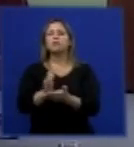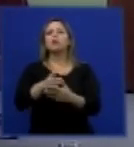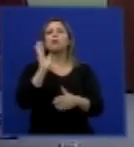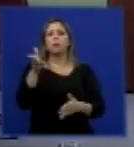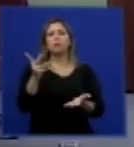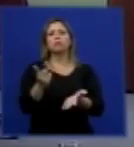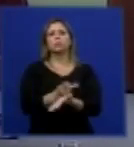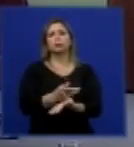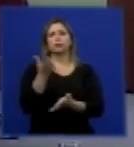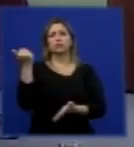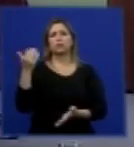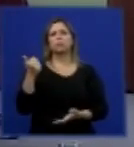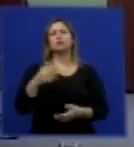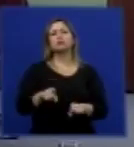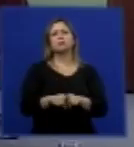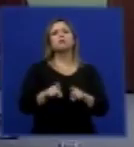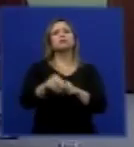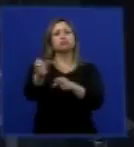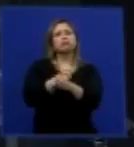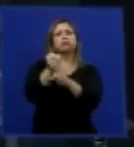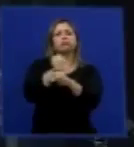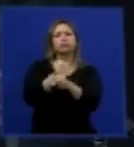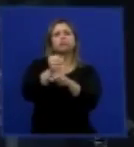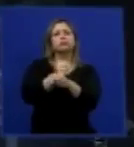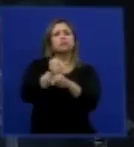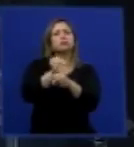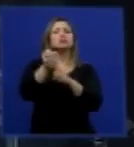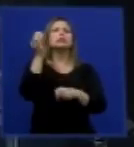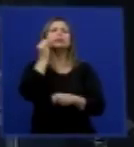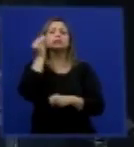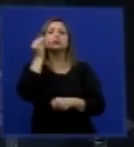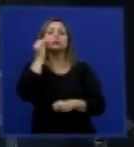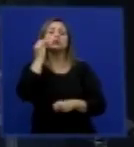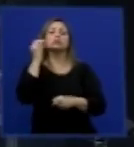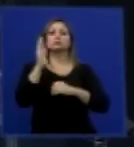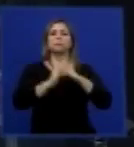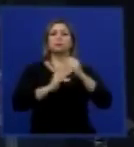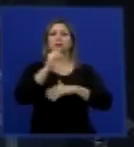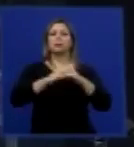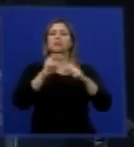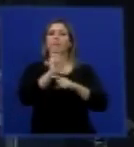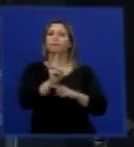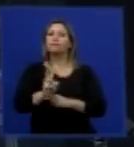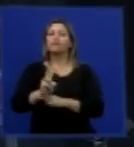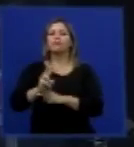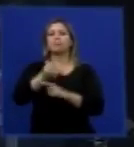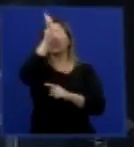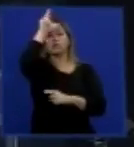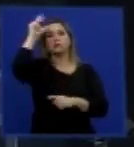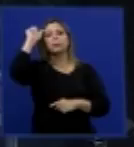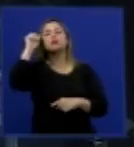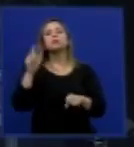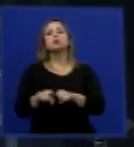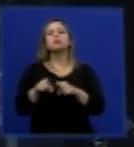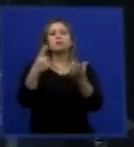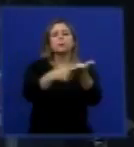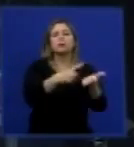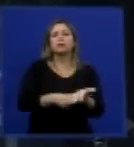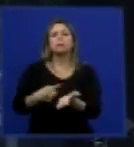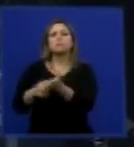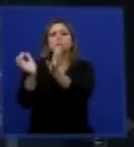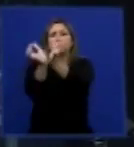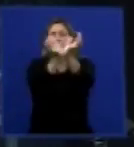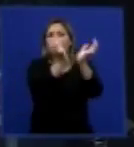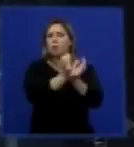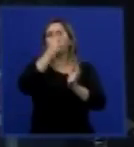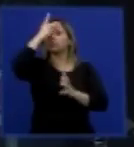havia aprendido em diversos anos de vida pública e sem ter conhecimento objetivo da causa reunir um grupo de